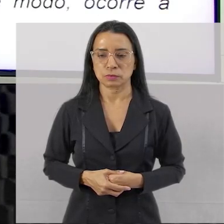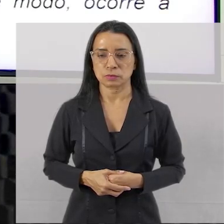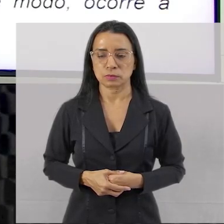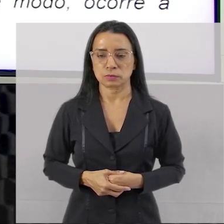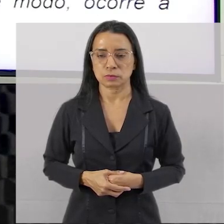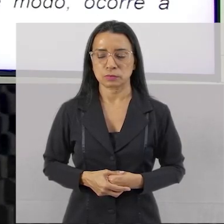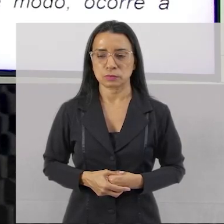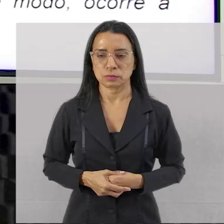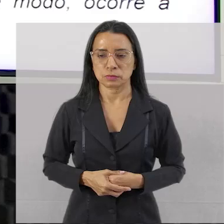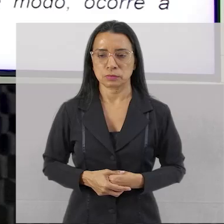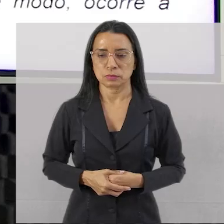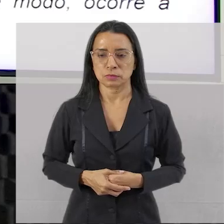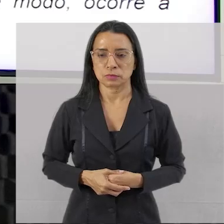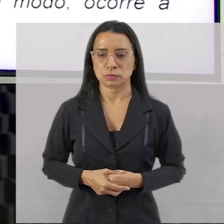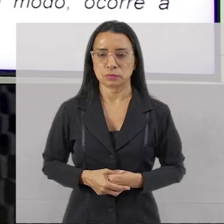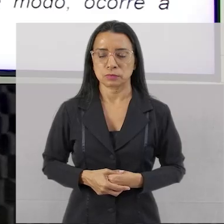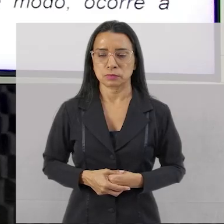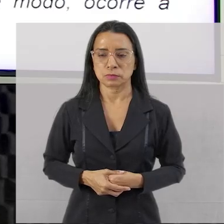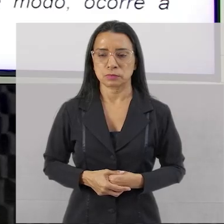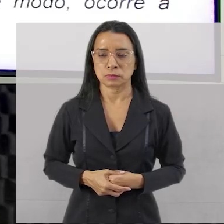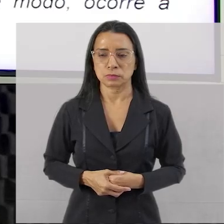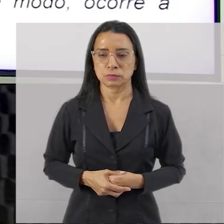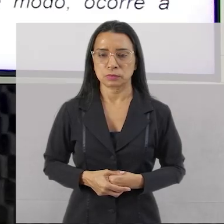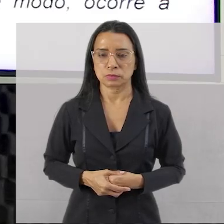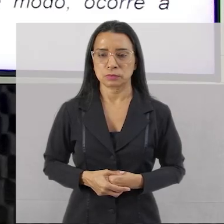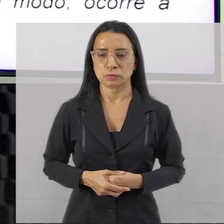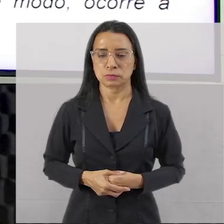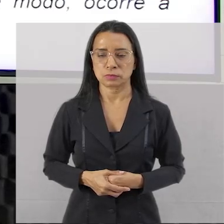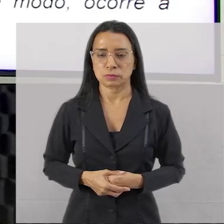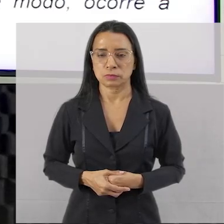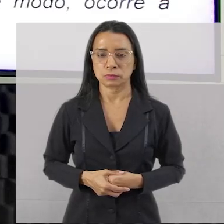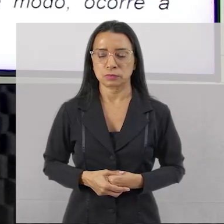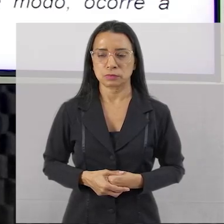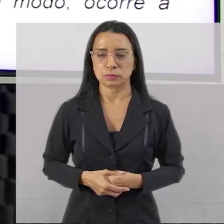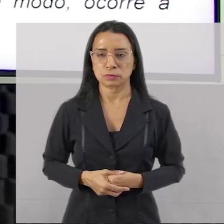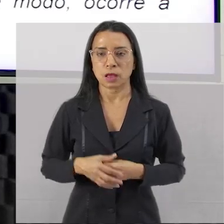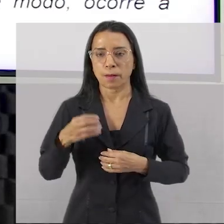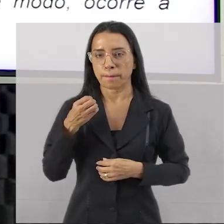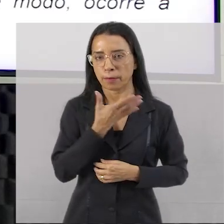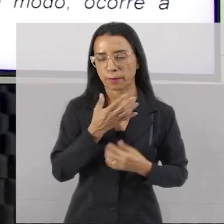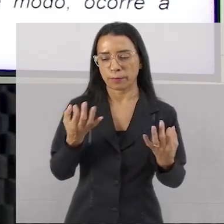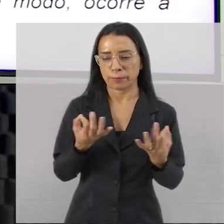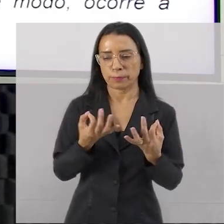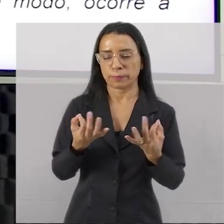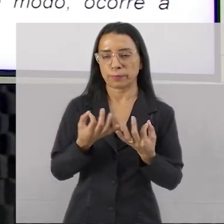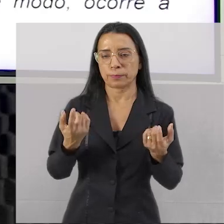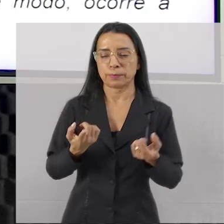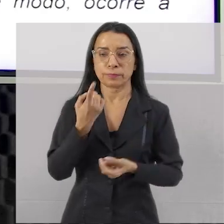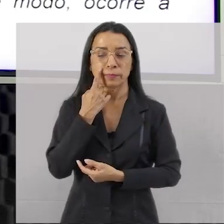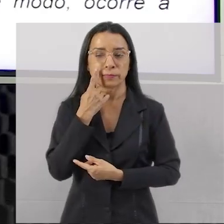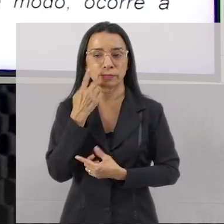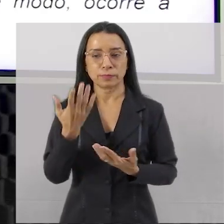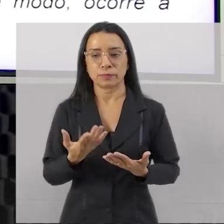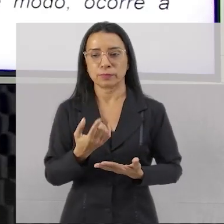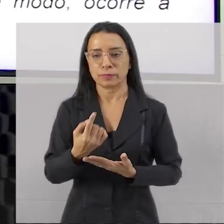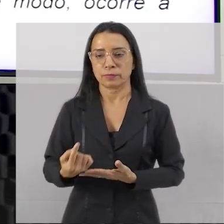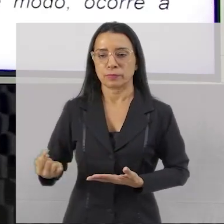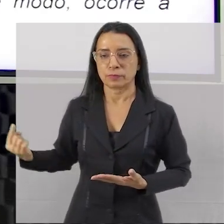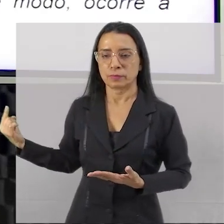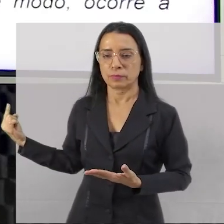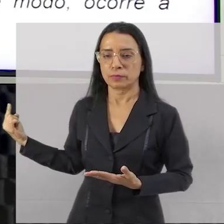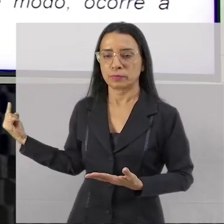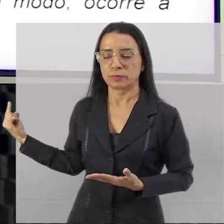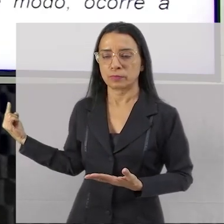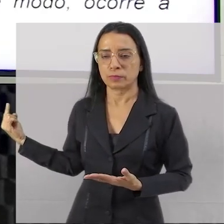consequentemente, formando cidadãos alienados acerca de sua realidade. Show de bola essa análise, hein? Bons modalizadores, show de